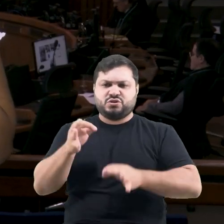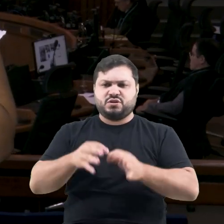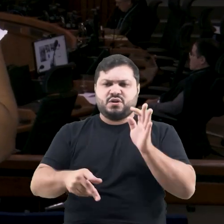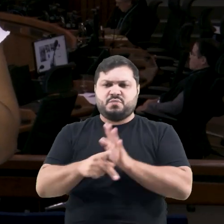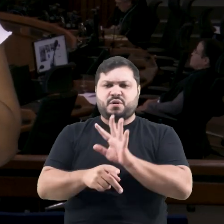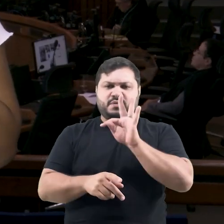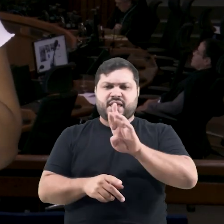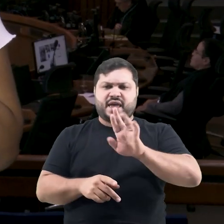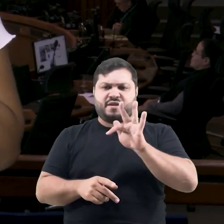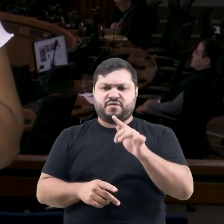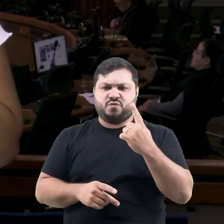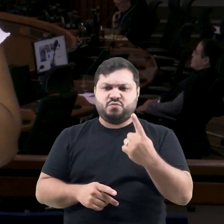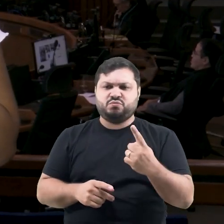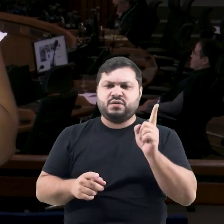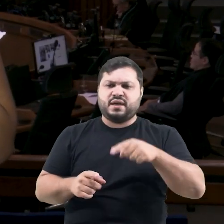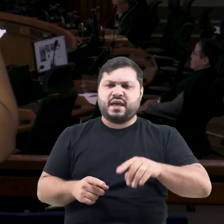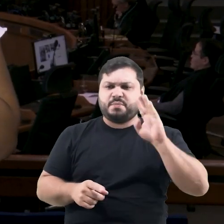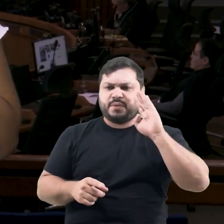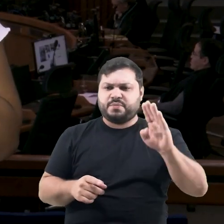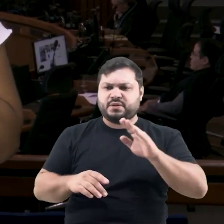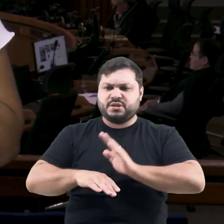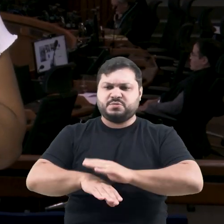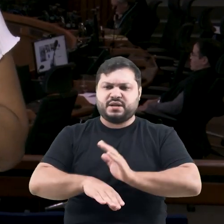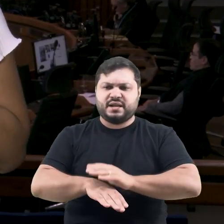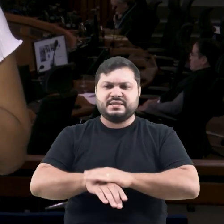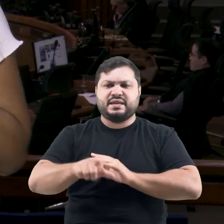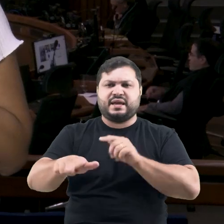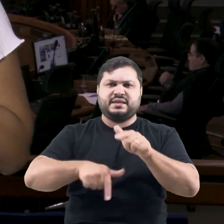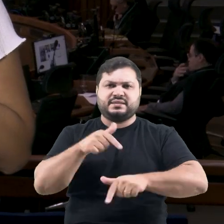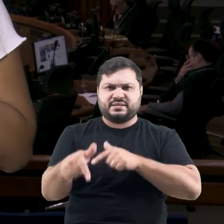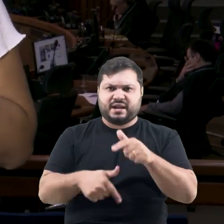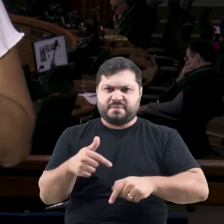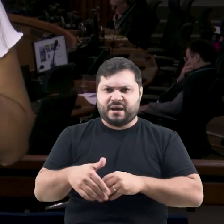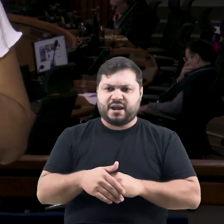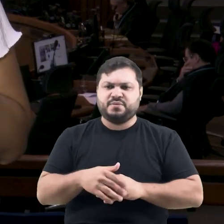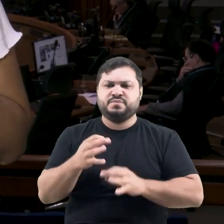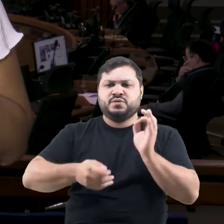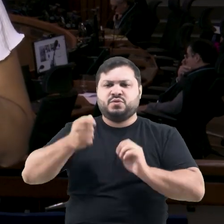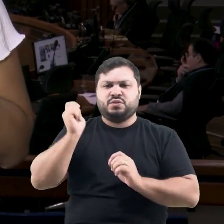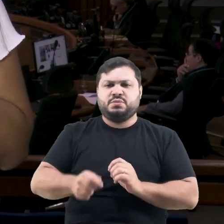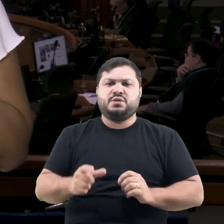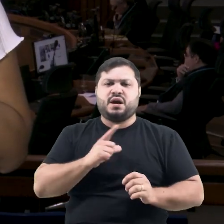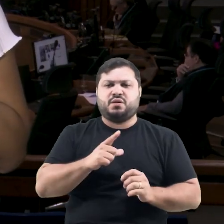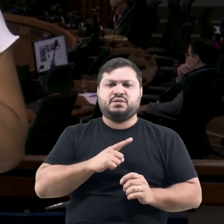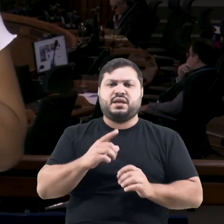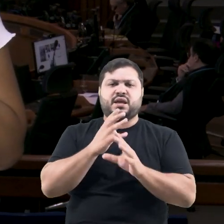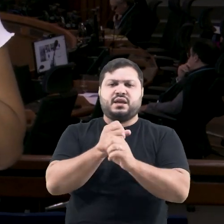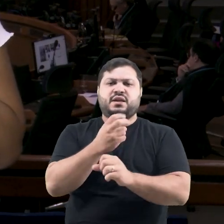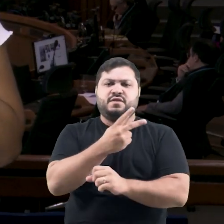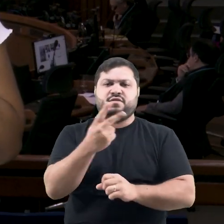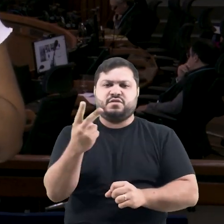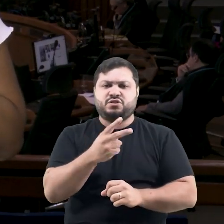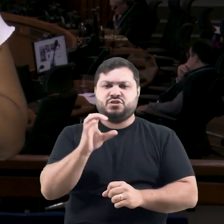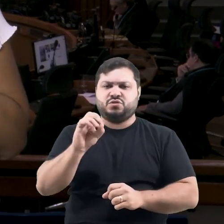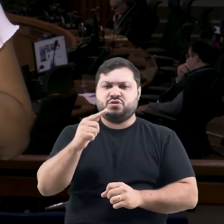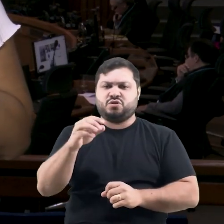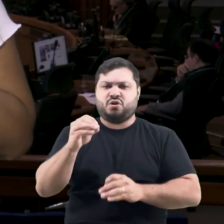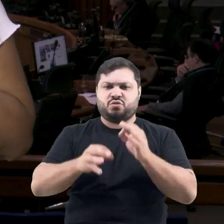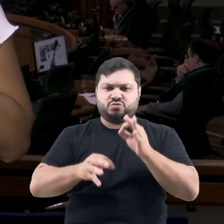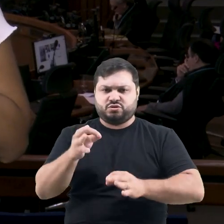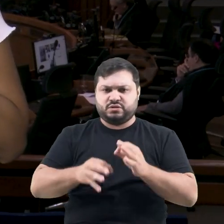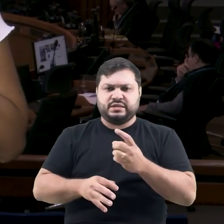do TRF1 é preponderante para realizar esse trabalho. O tribunal conta com 22 órgãos